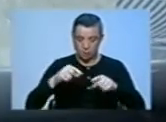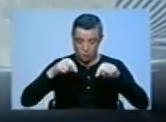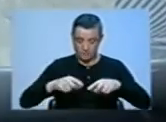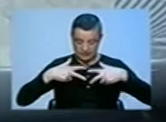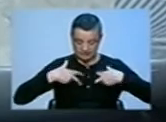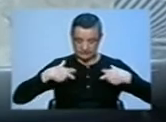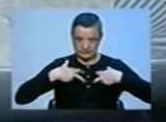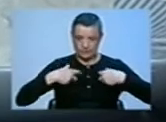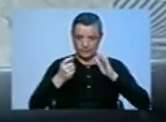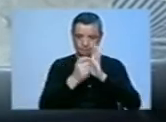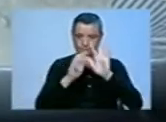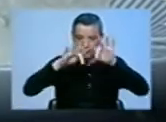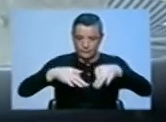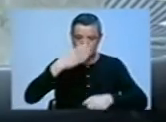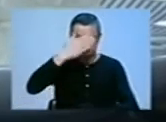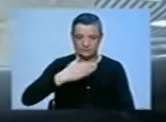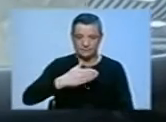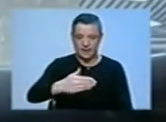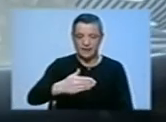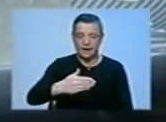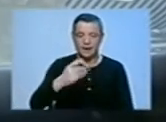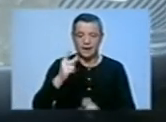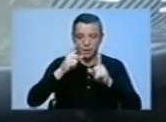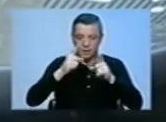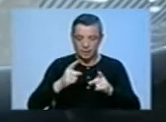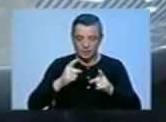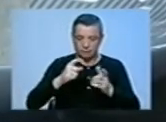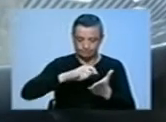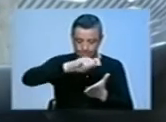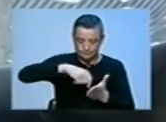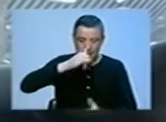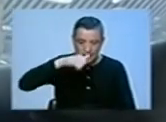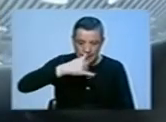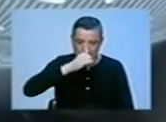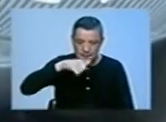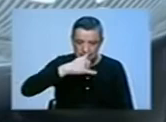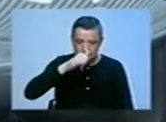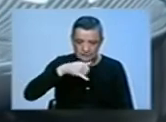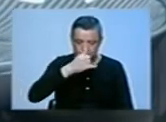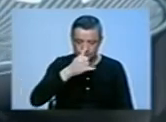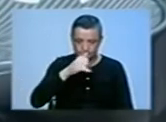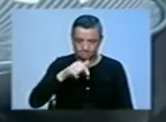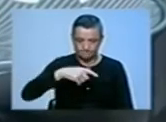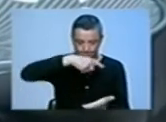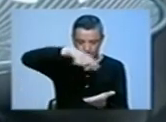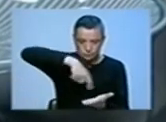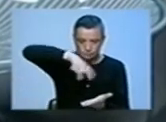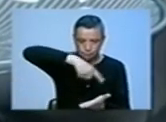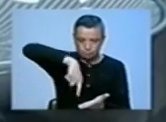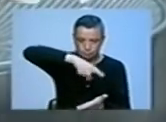a saída para o fim de semana vamos começar por debater as natas eu vou colocar as natas aqui na batedeira